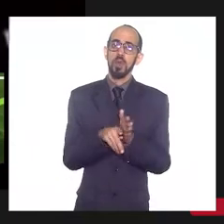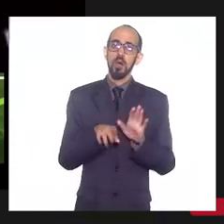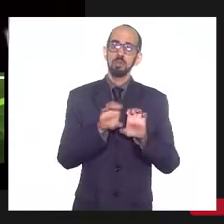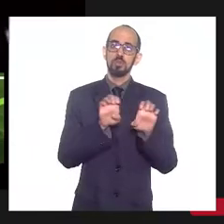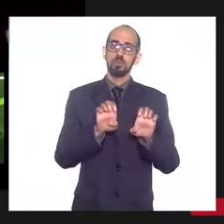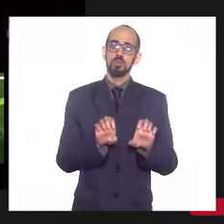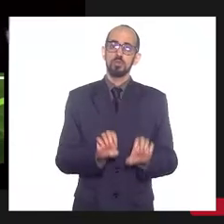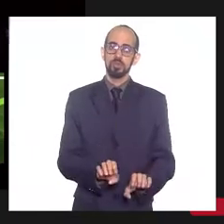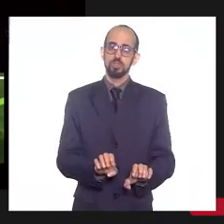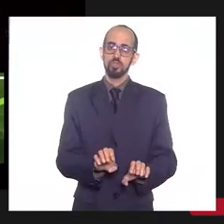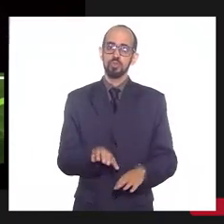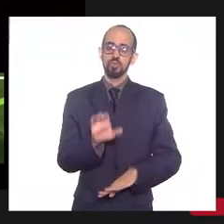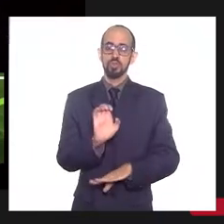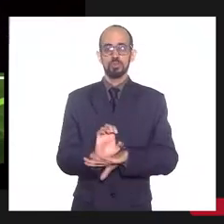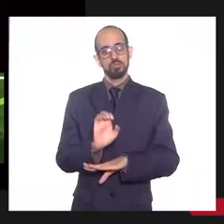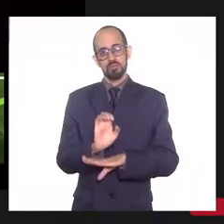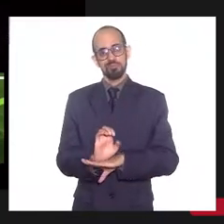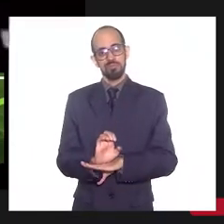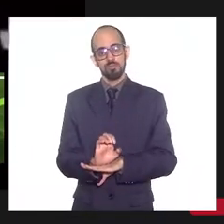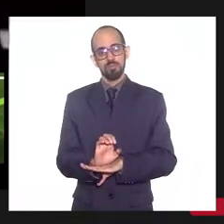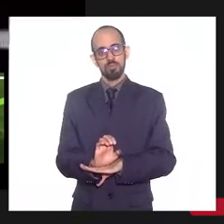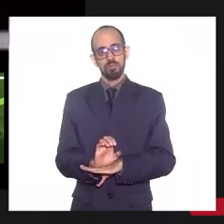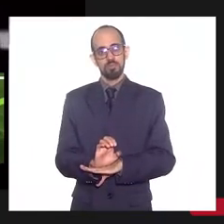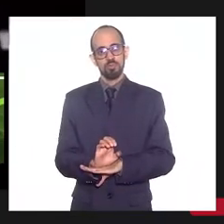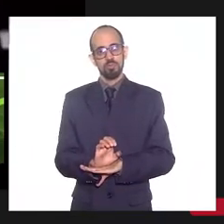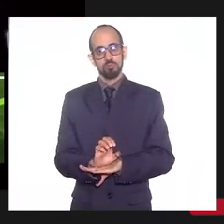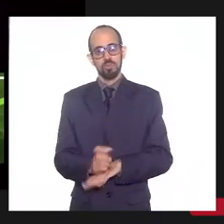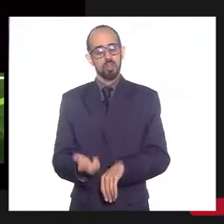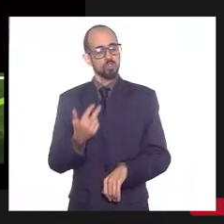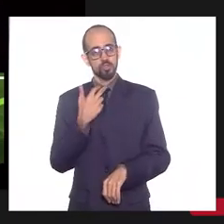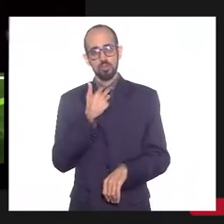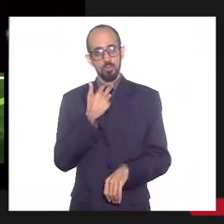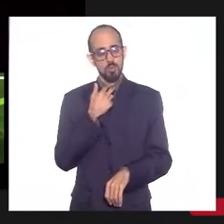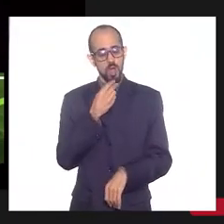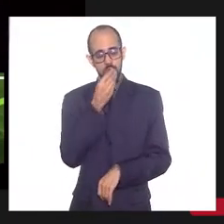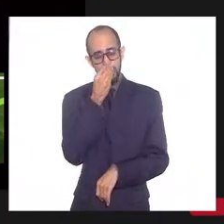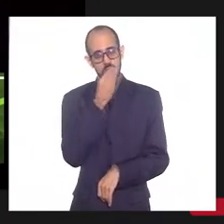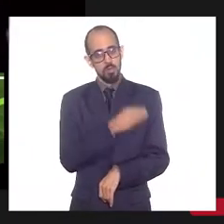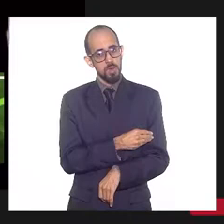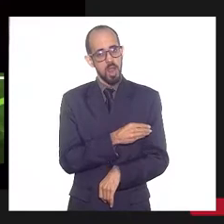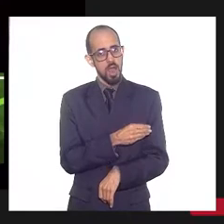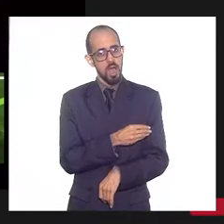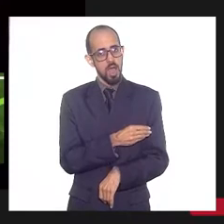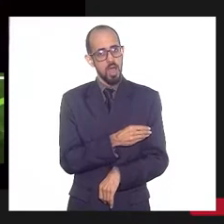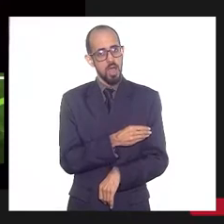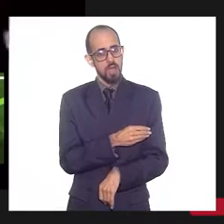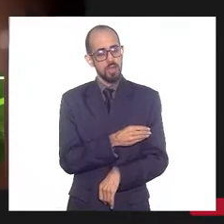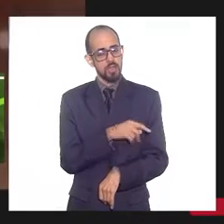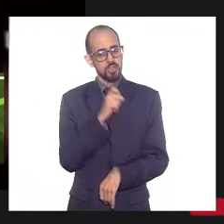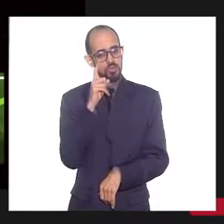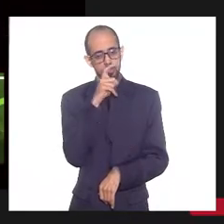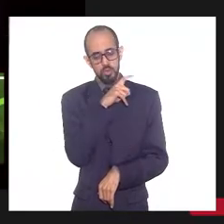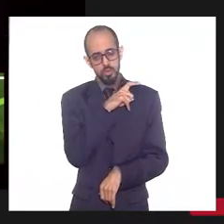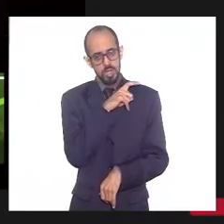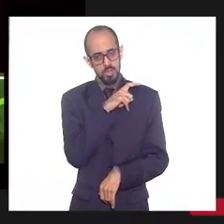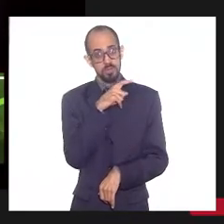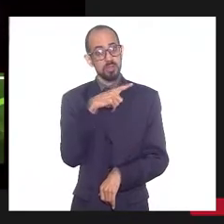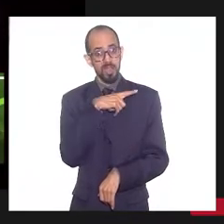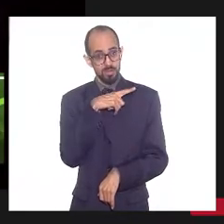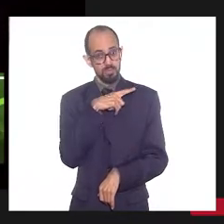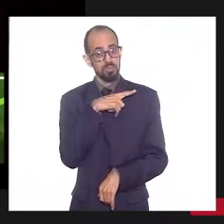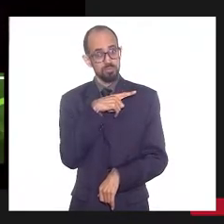e e a gente não pode fazer Vista grossa de da dificuldade que não é só